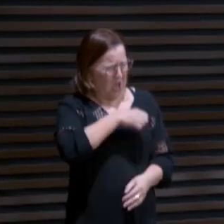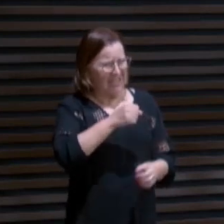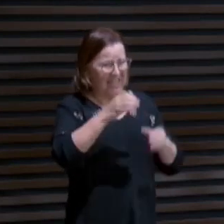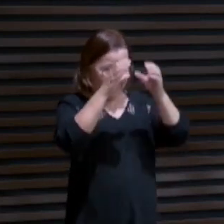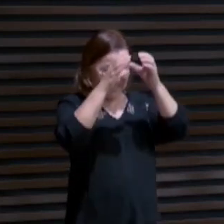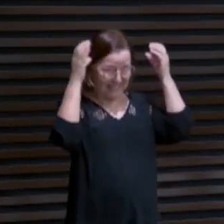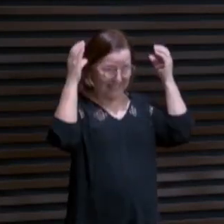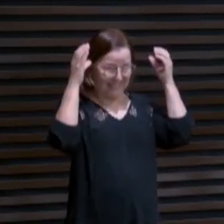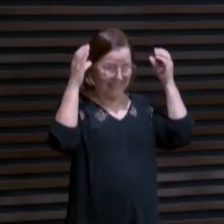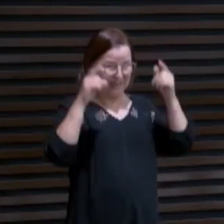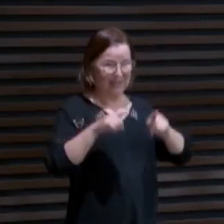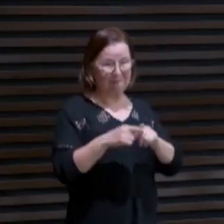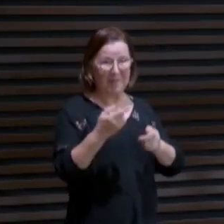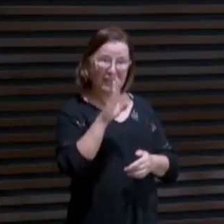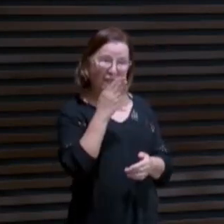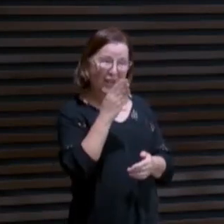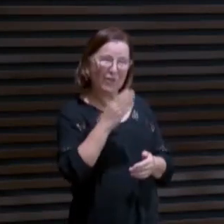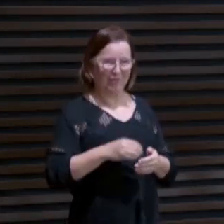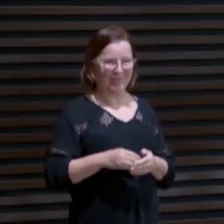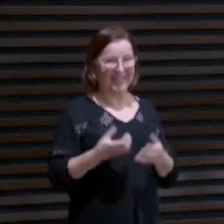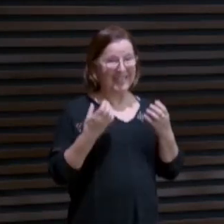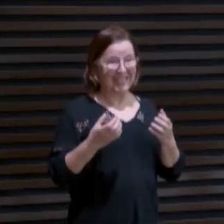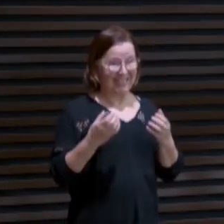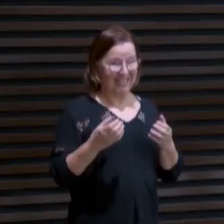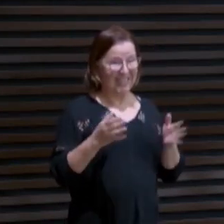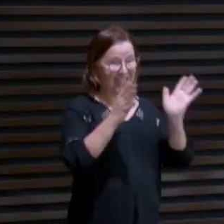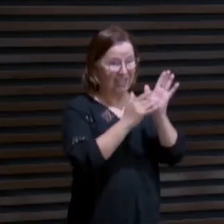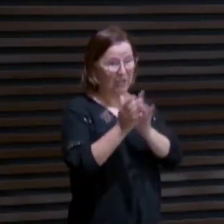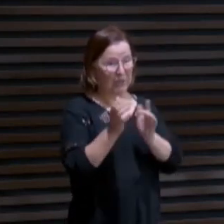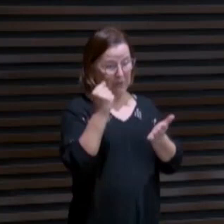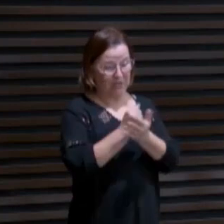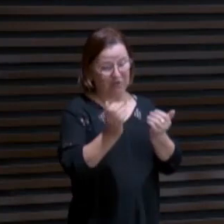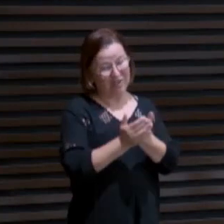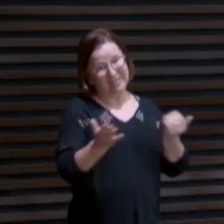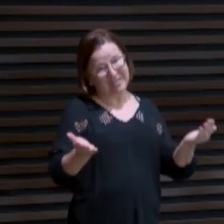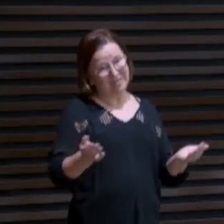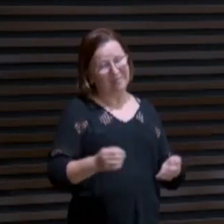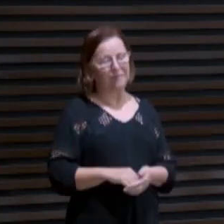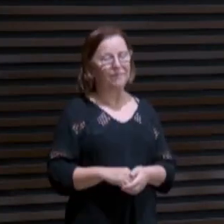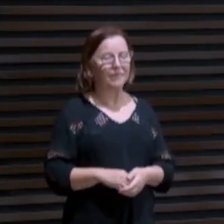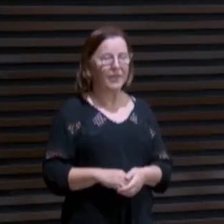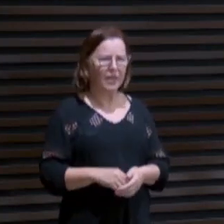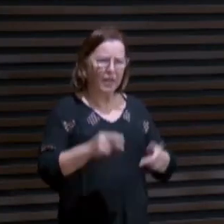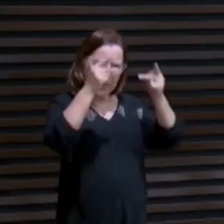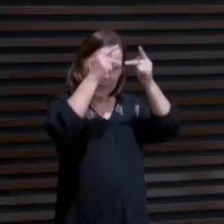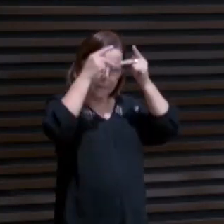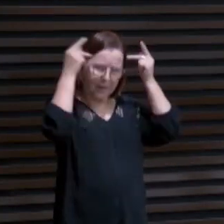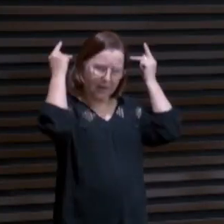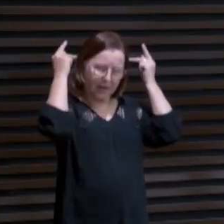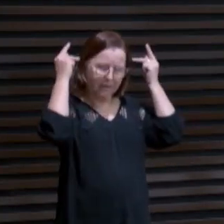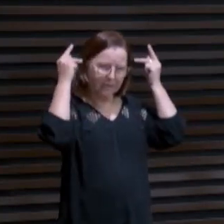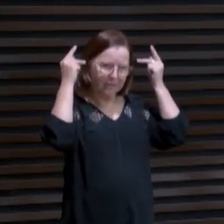judeus insistiam que Jesus deveria ser crucificado. Pilatos zombou deles com a pergunta: você quer que